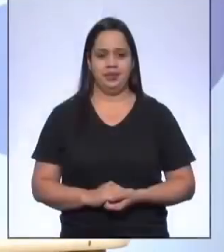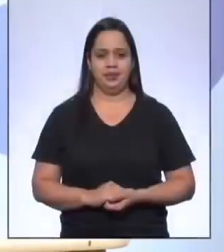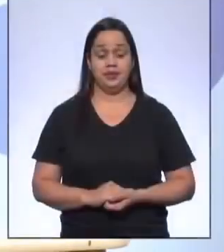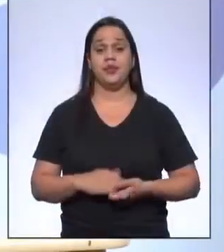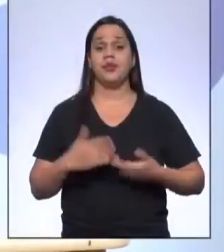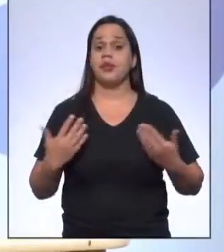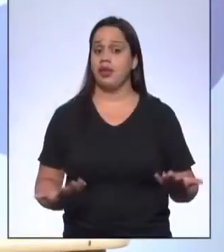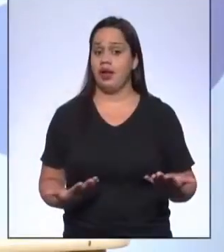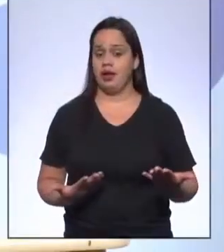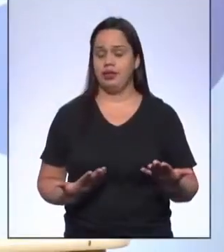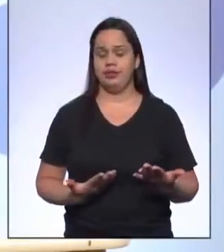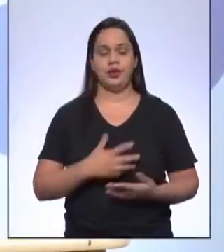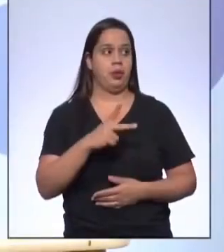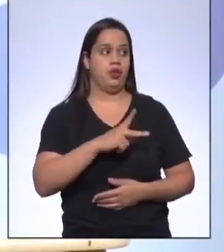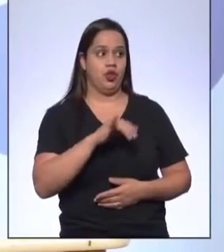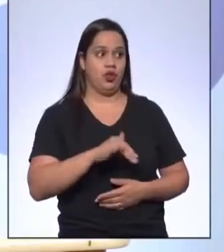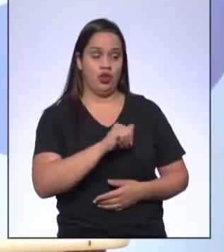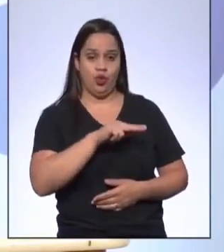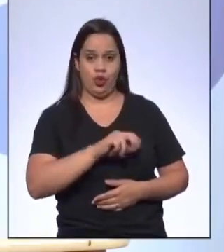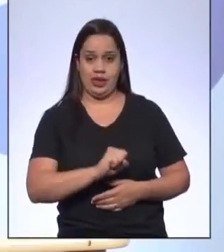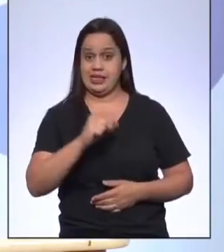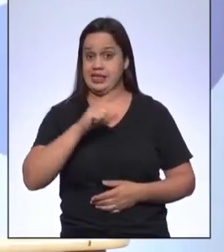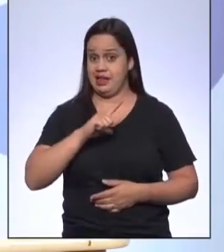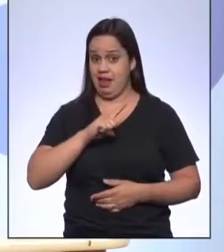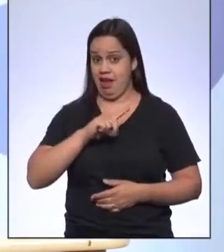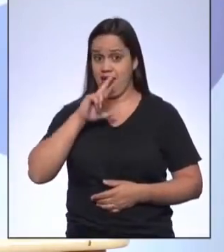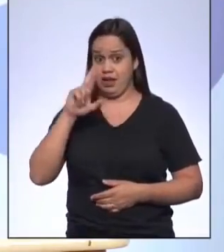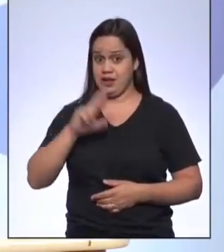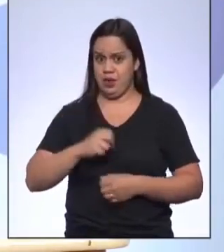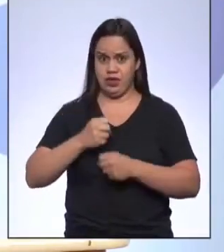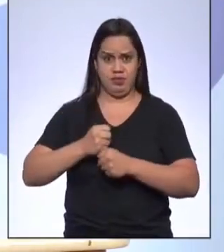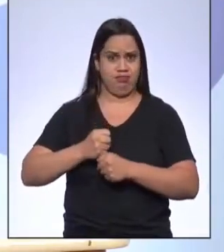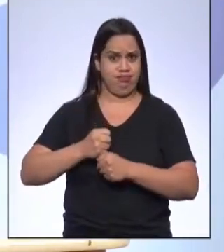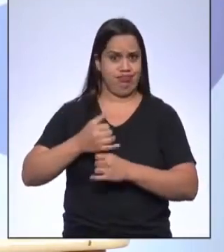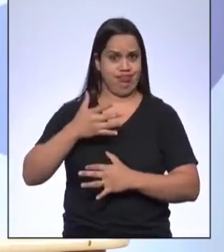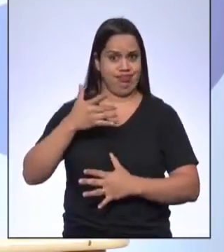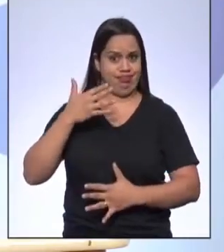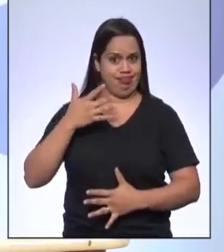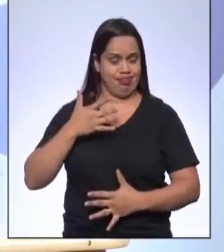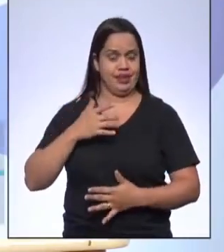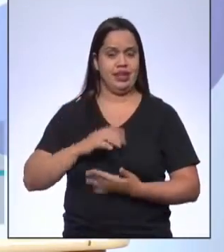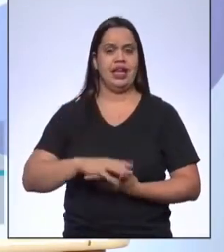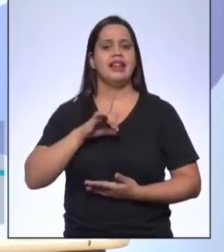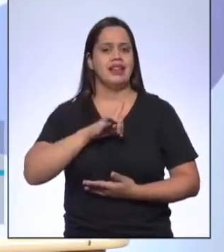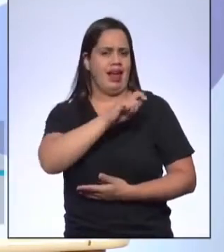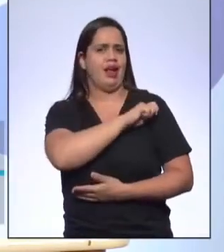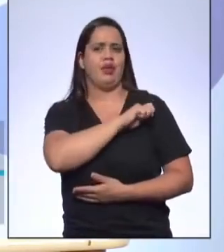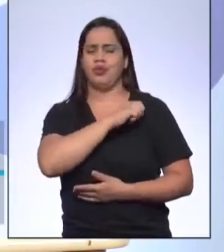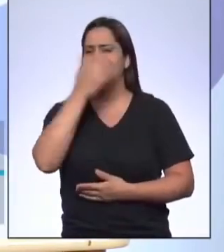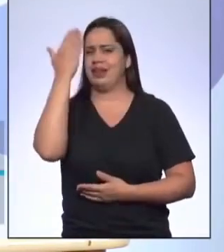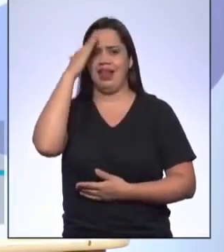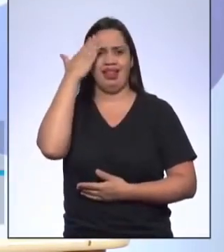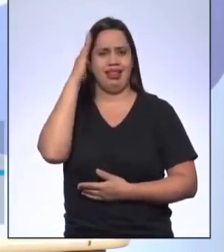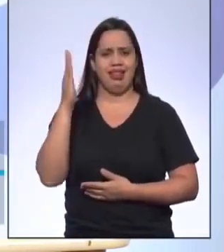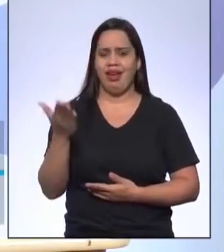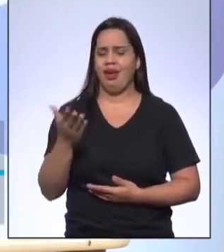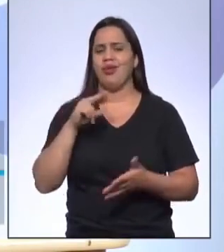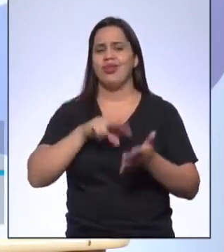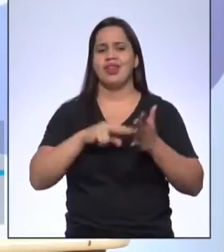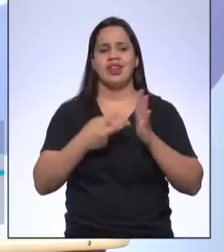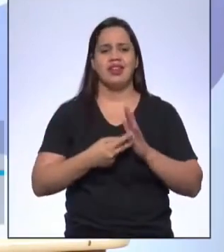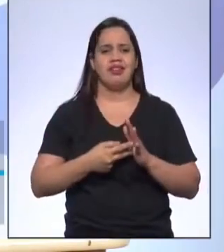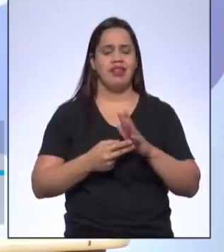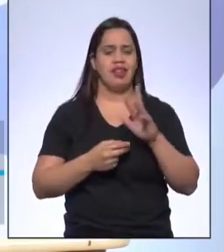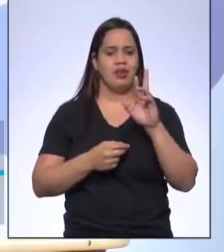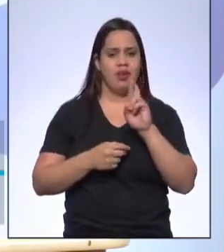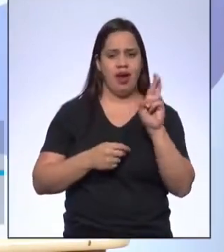Jonas, nós temos várias respostas. Nós temos muitos alunos que não entenderam o que significa o R,